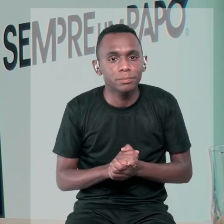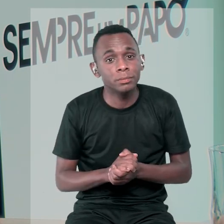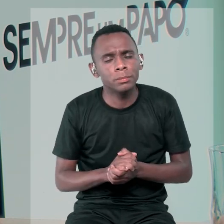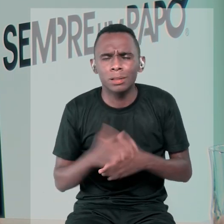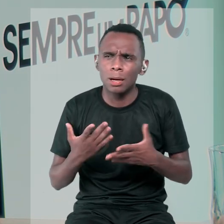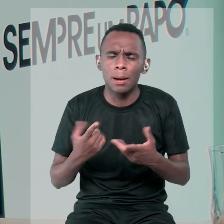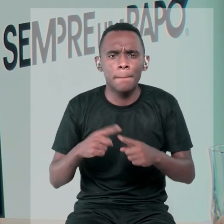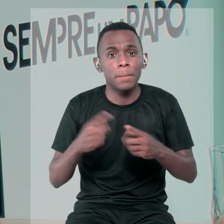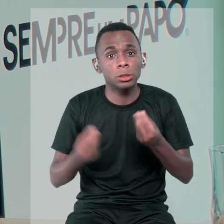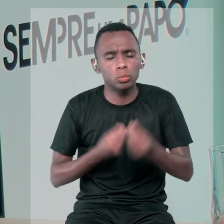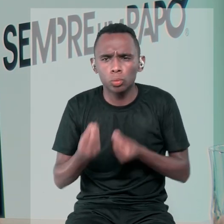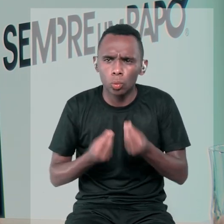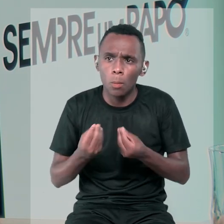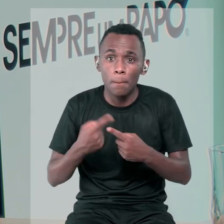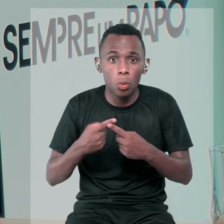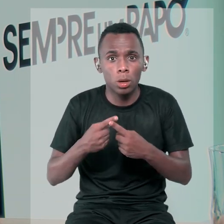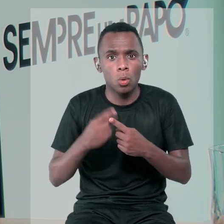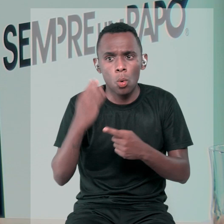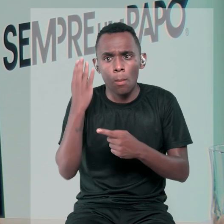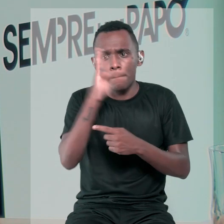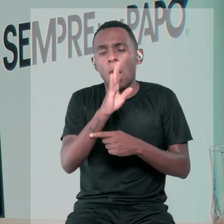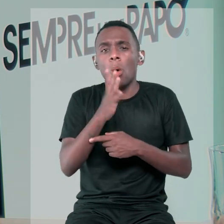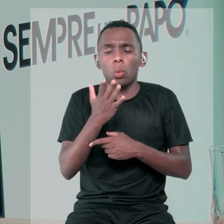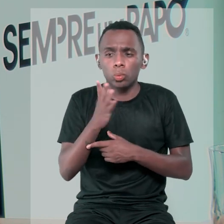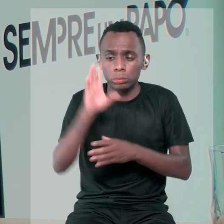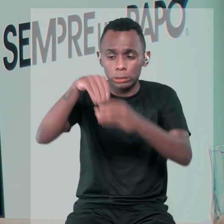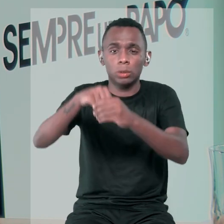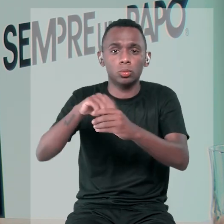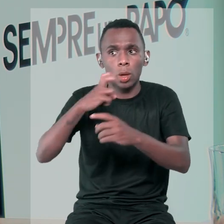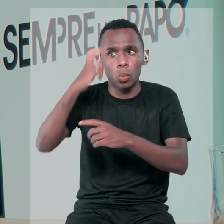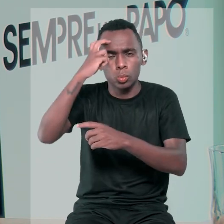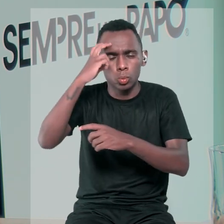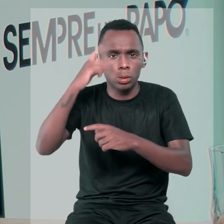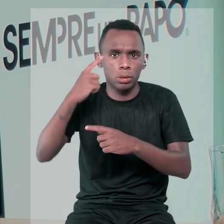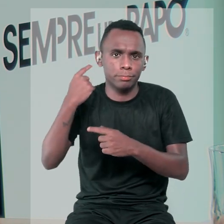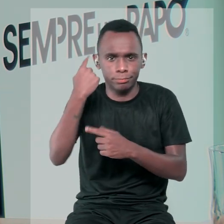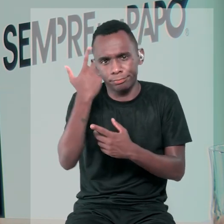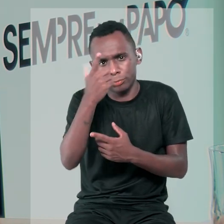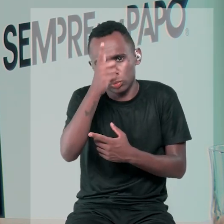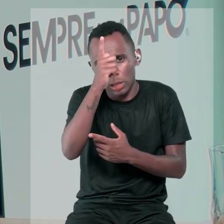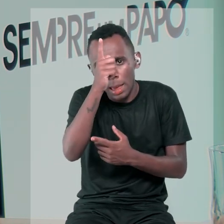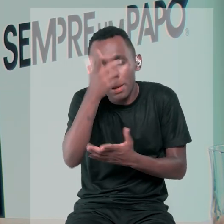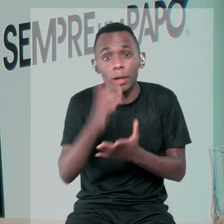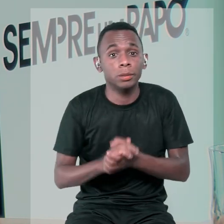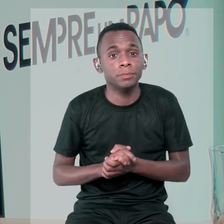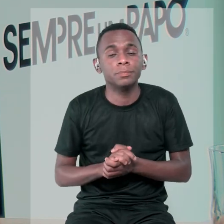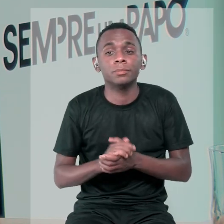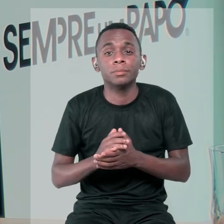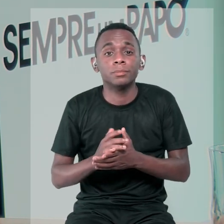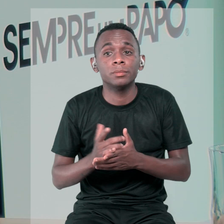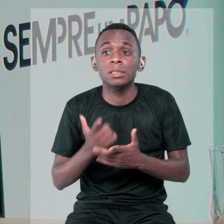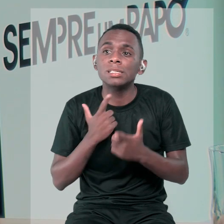agora o mal se encarnara nos alemães. E não havia ninguém que não desejasse, né, algo como uma